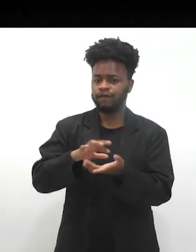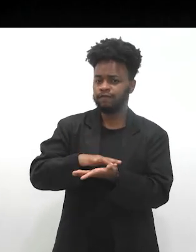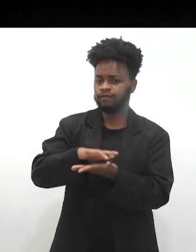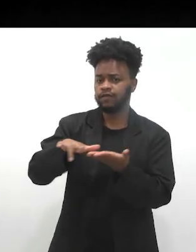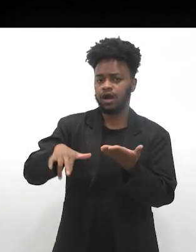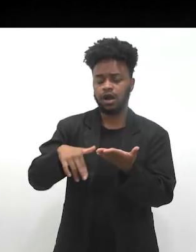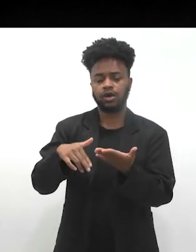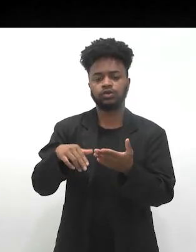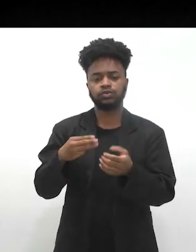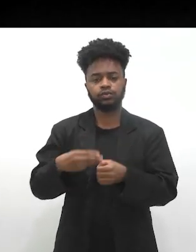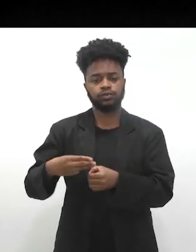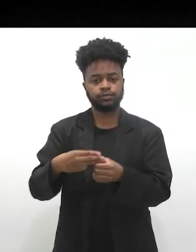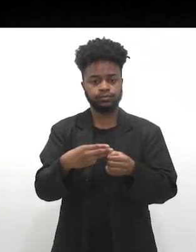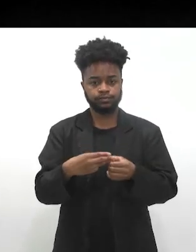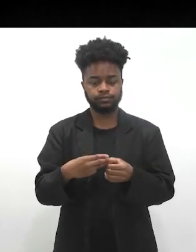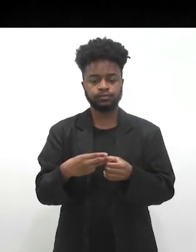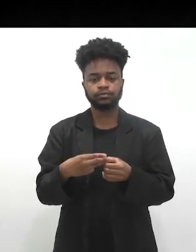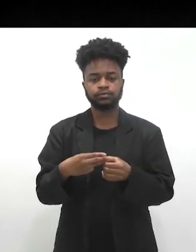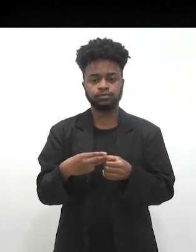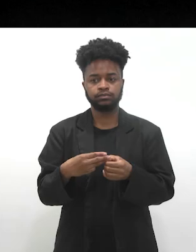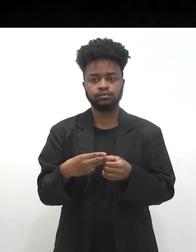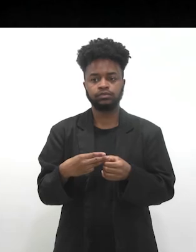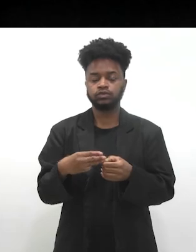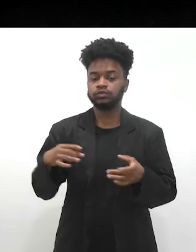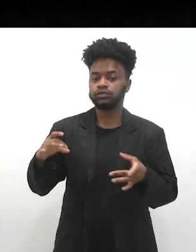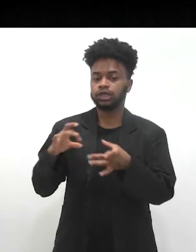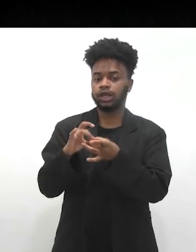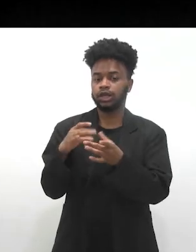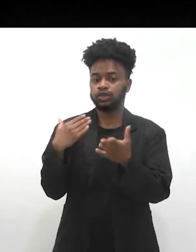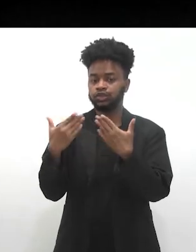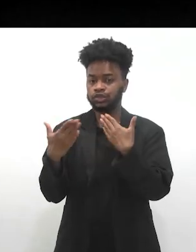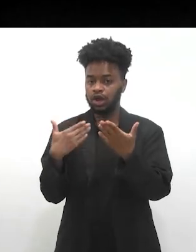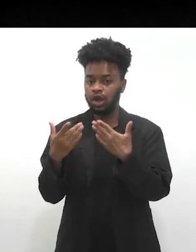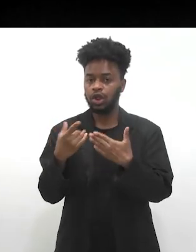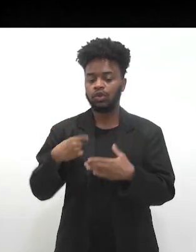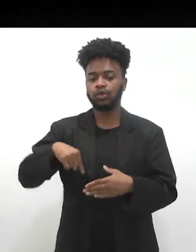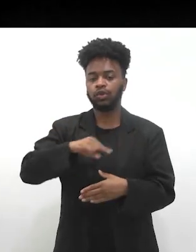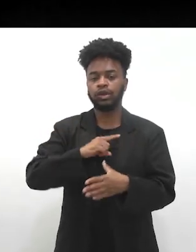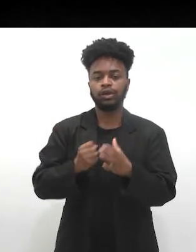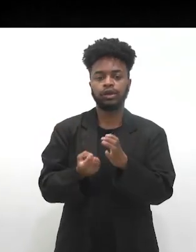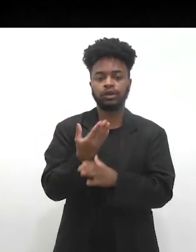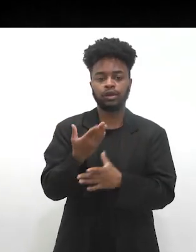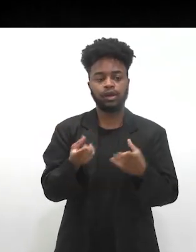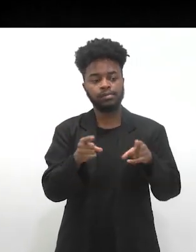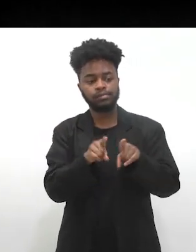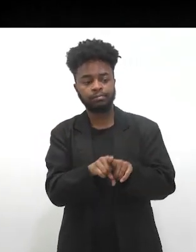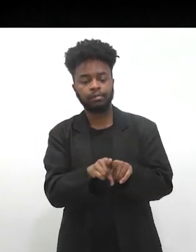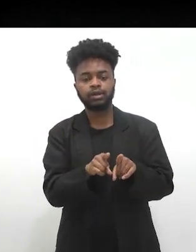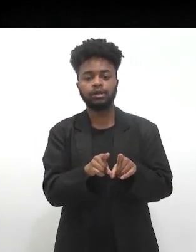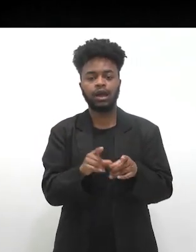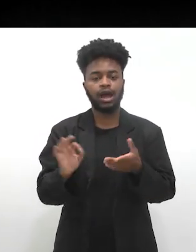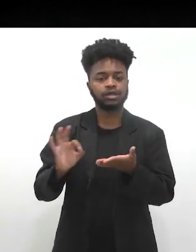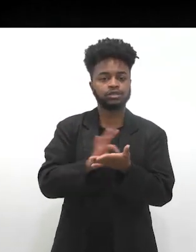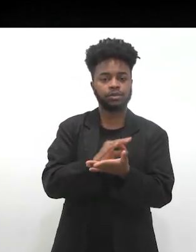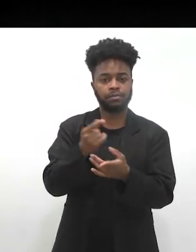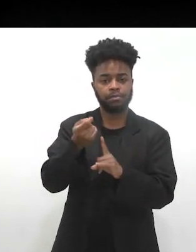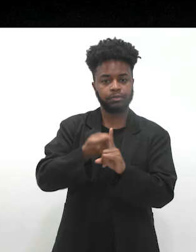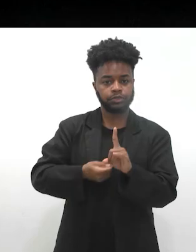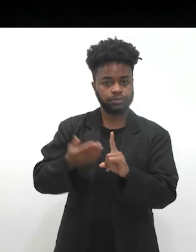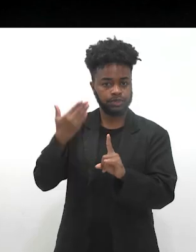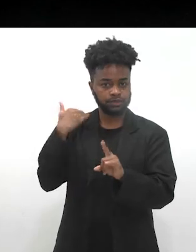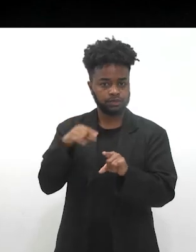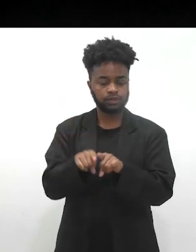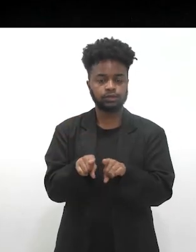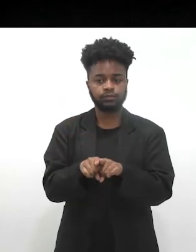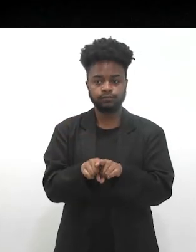os diversos municípios dessa região. A partir desse diálogo, geramos um convênio que assinamos mês